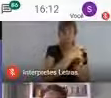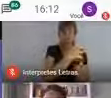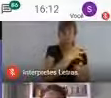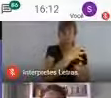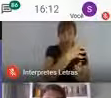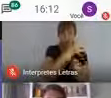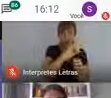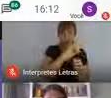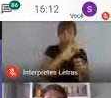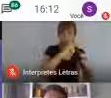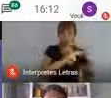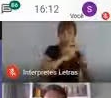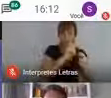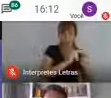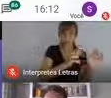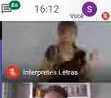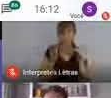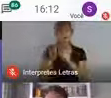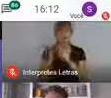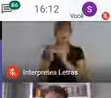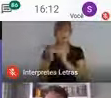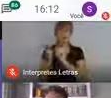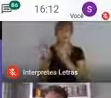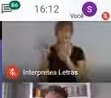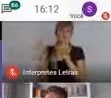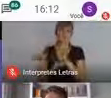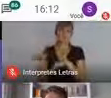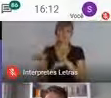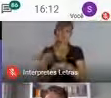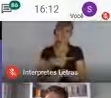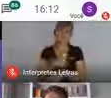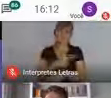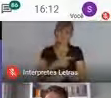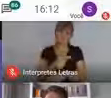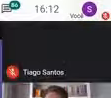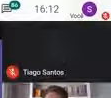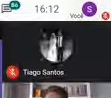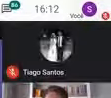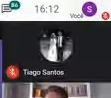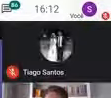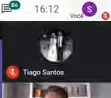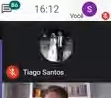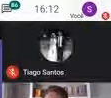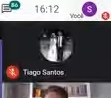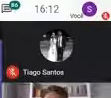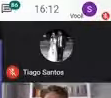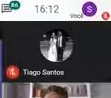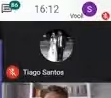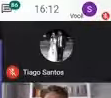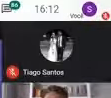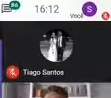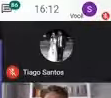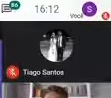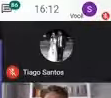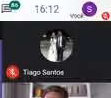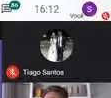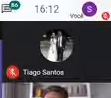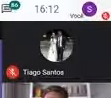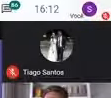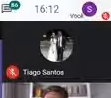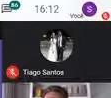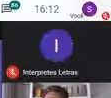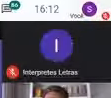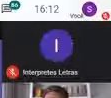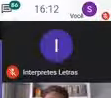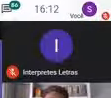e segue até o final de agosto, com a presença de diversos pesquisadores de várias partes do Brasil e